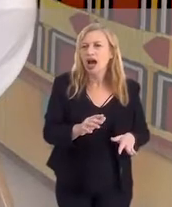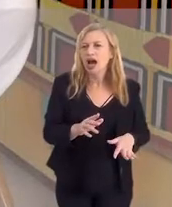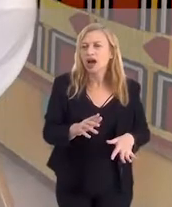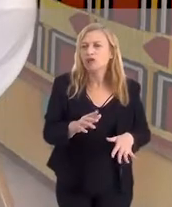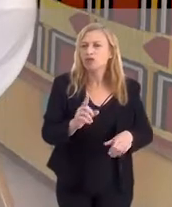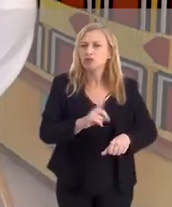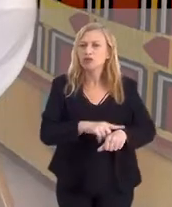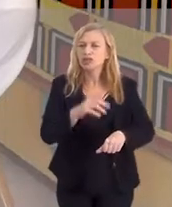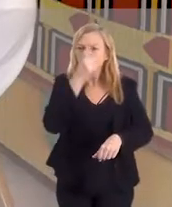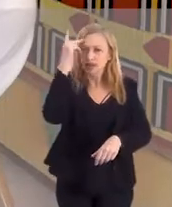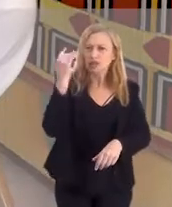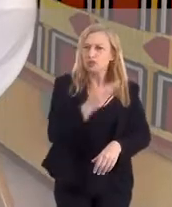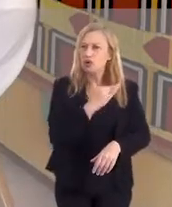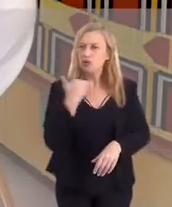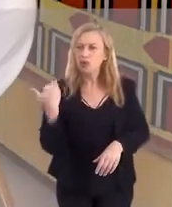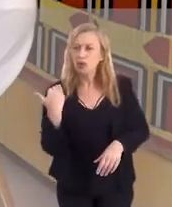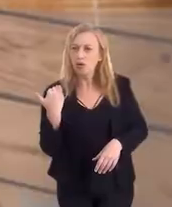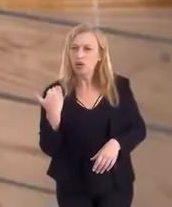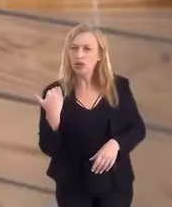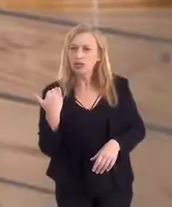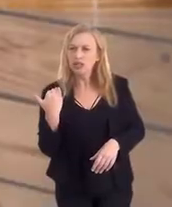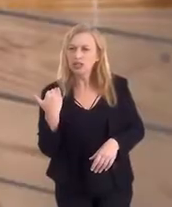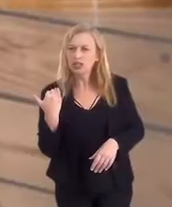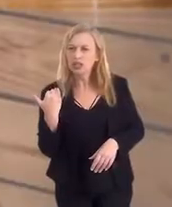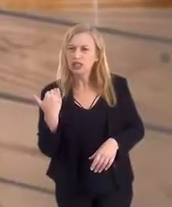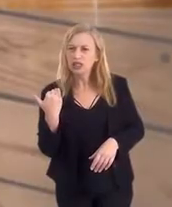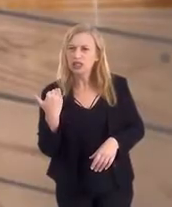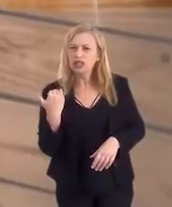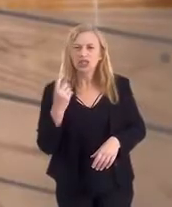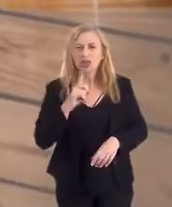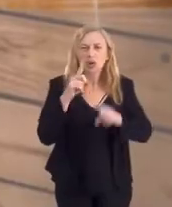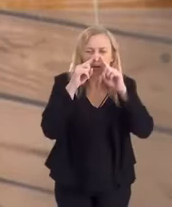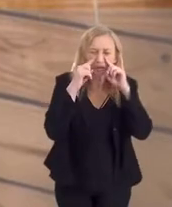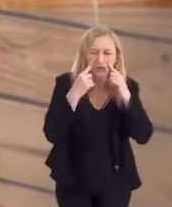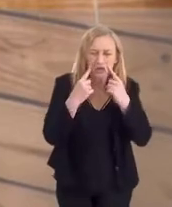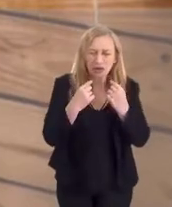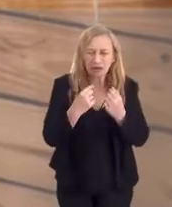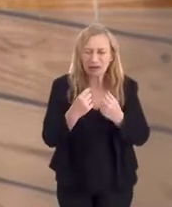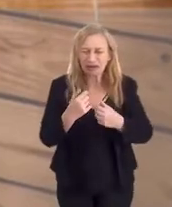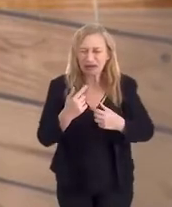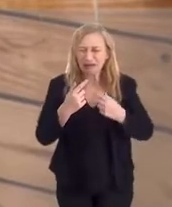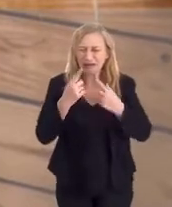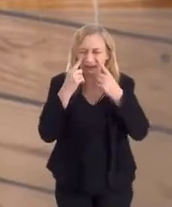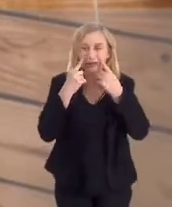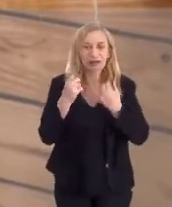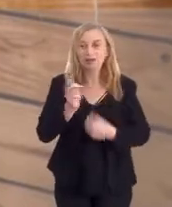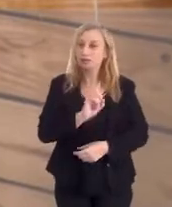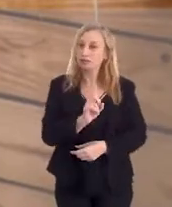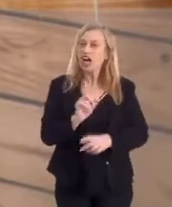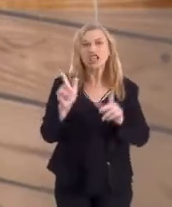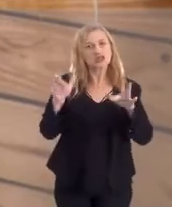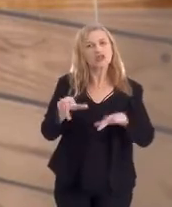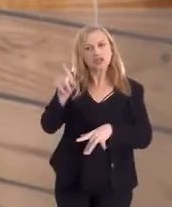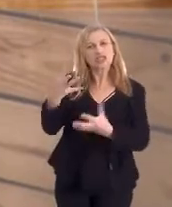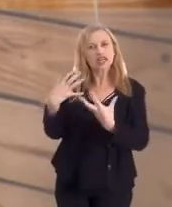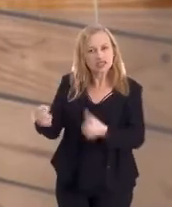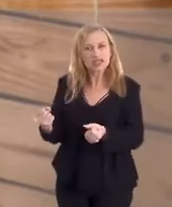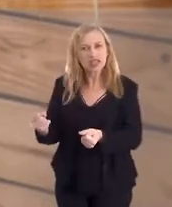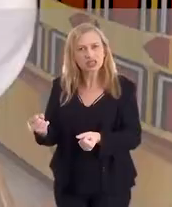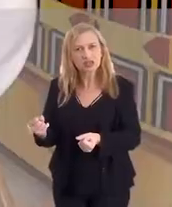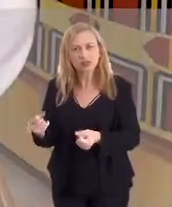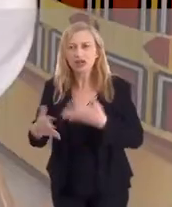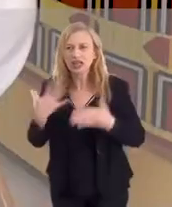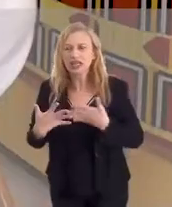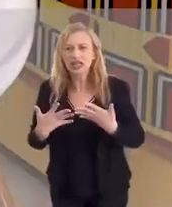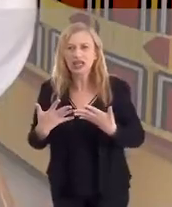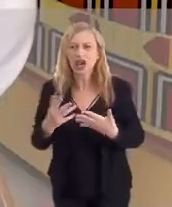vocês? Não é com choro... Não é com desespero, é diferente? Vocês aceitam de uma outra